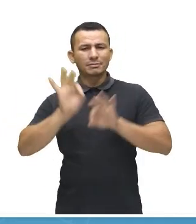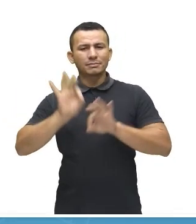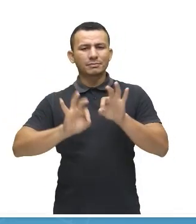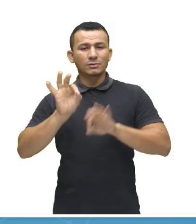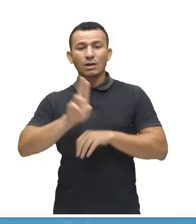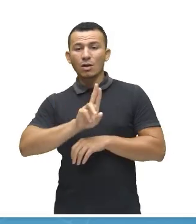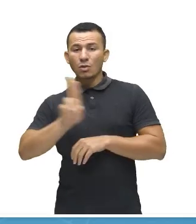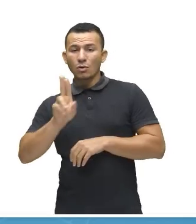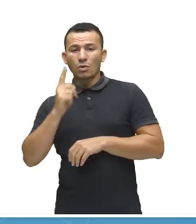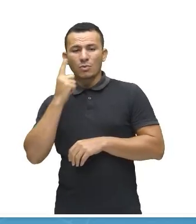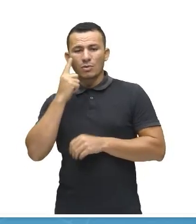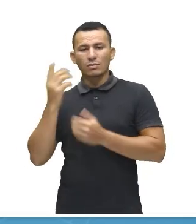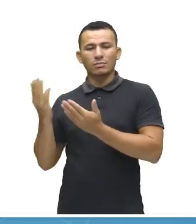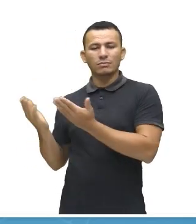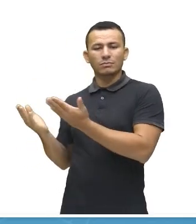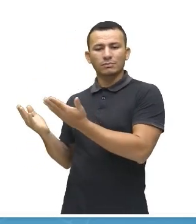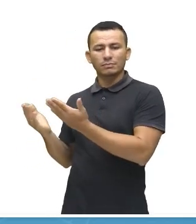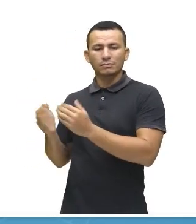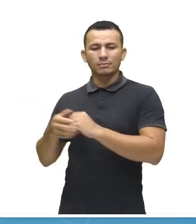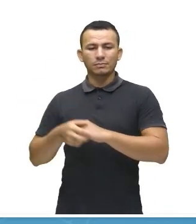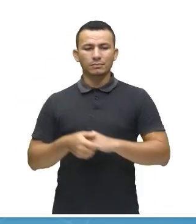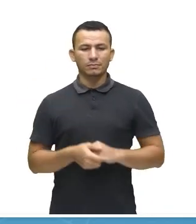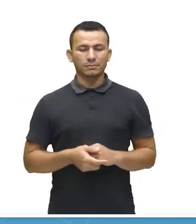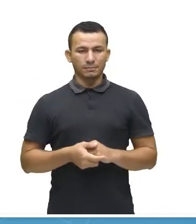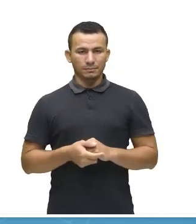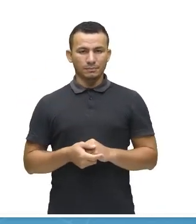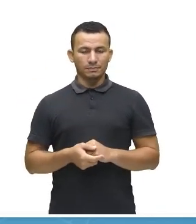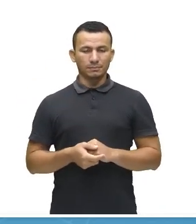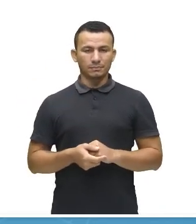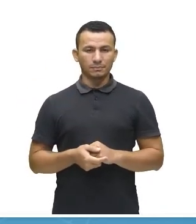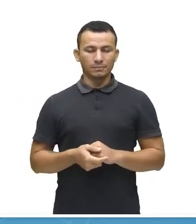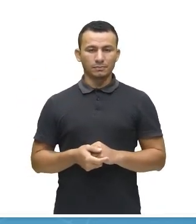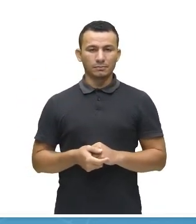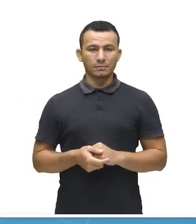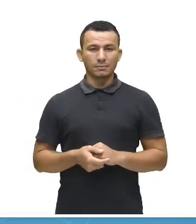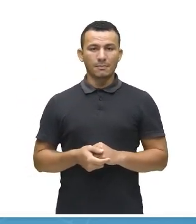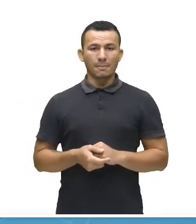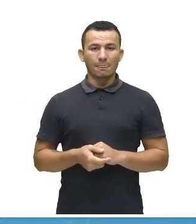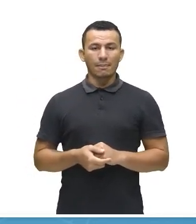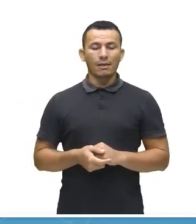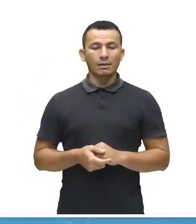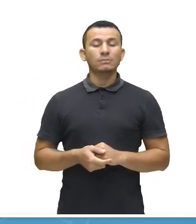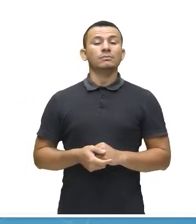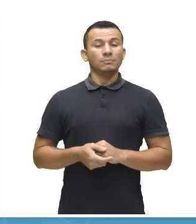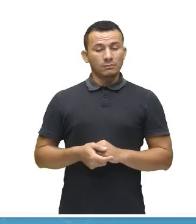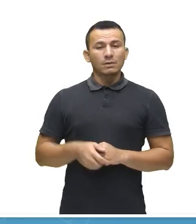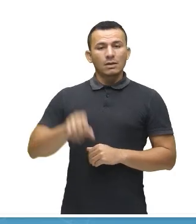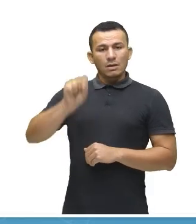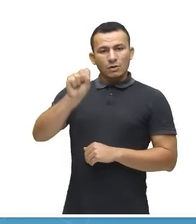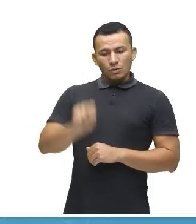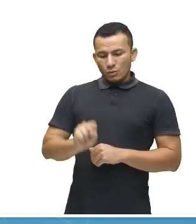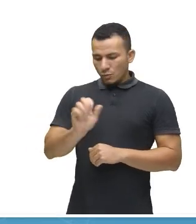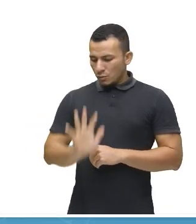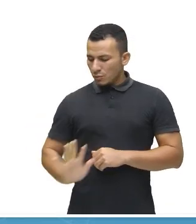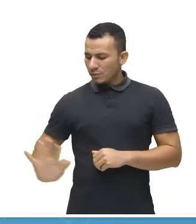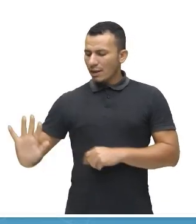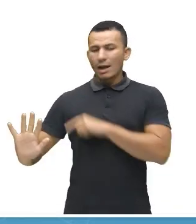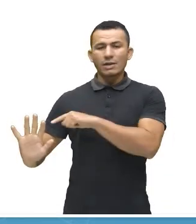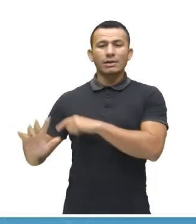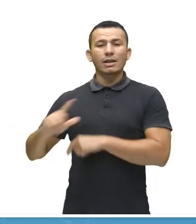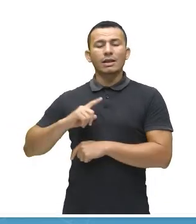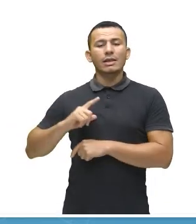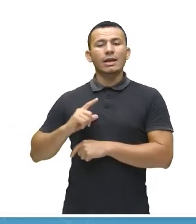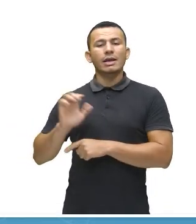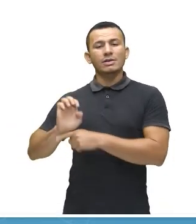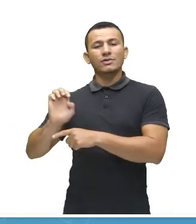os nomes aqui das regiões, tá bom? Nos nomes das regiões, na região Sudeste, a gente já vai ter 4